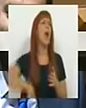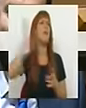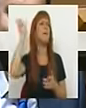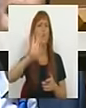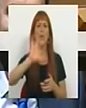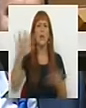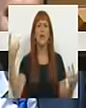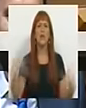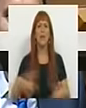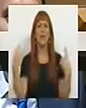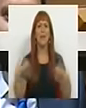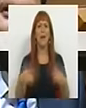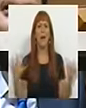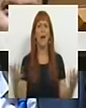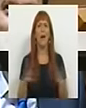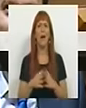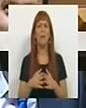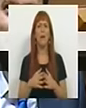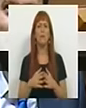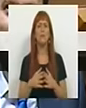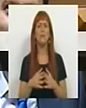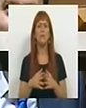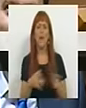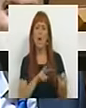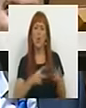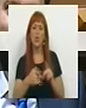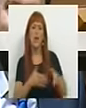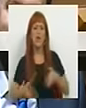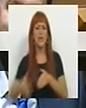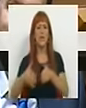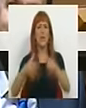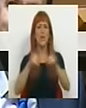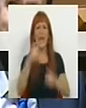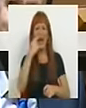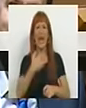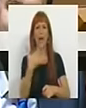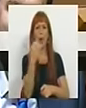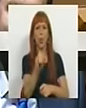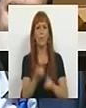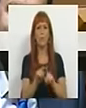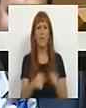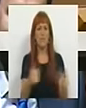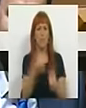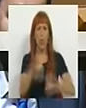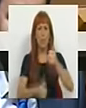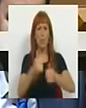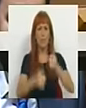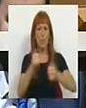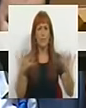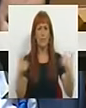o país estava a corrigir a estratégia errada de